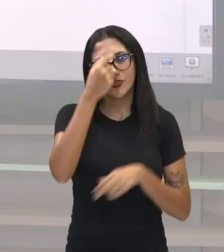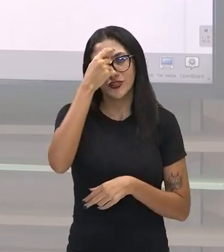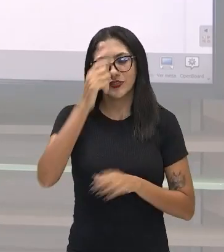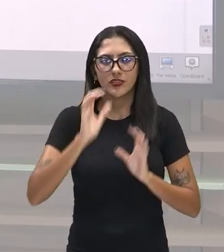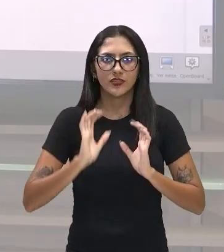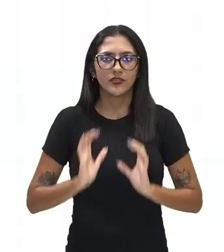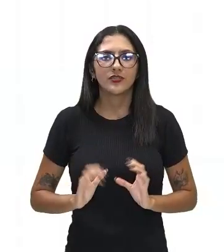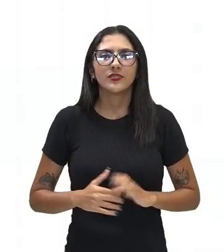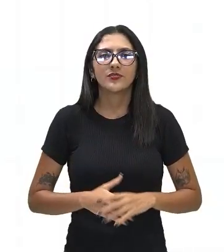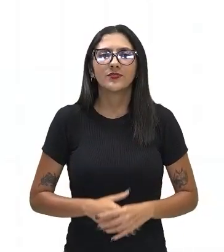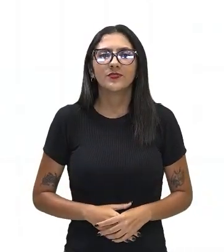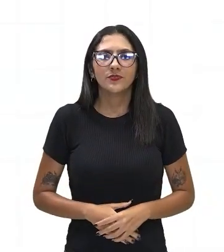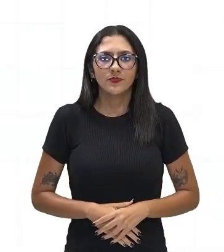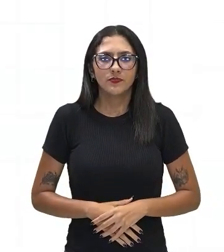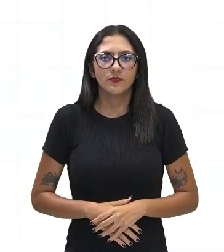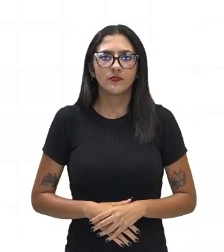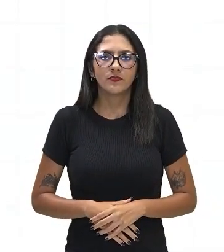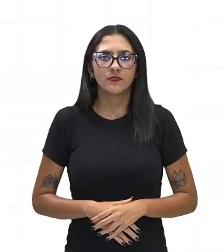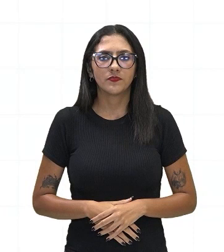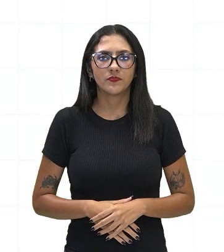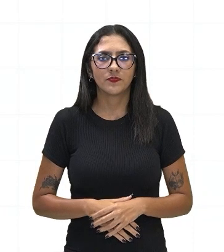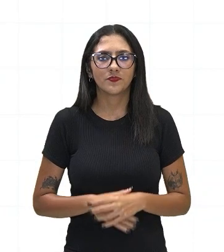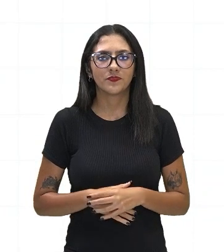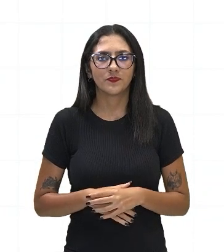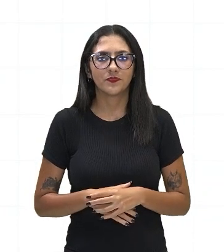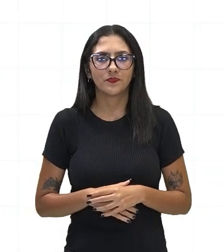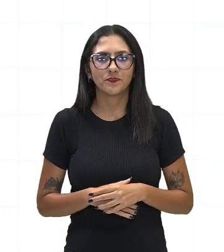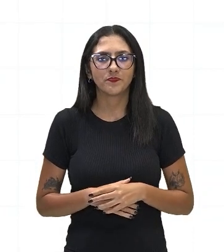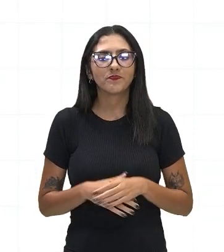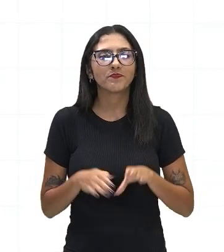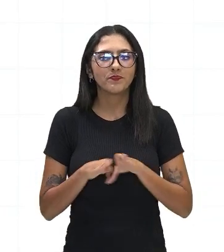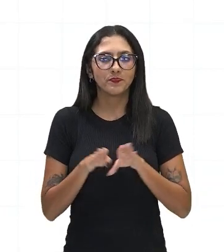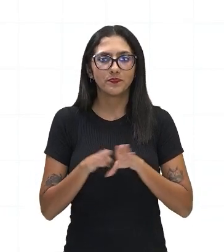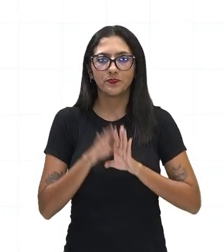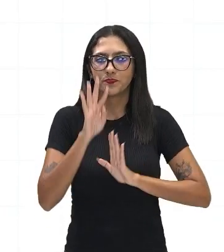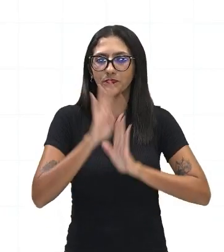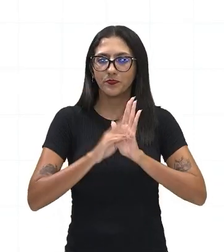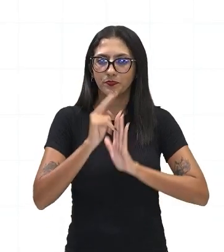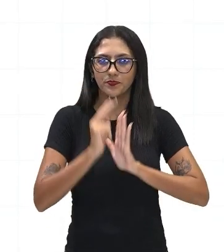Vamos seguindo com o nosso texto? Diz assim: